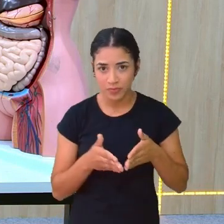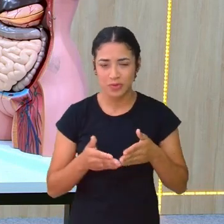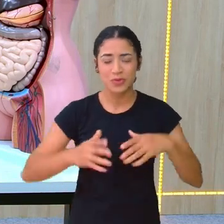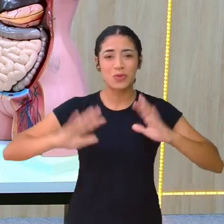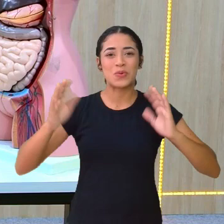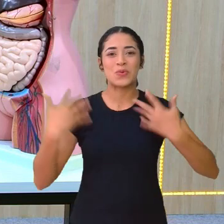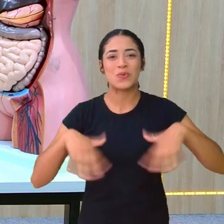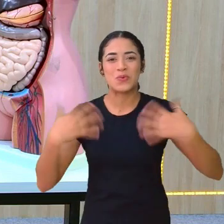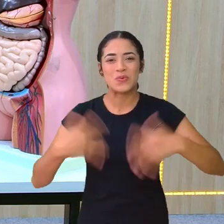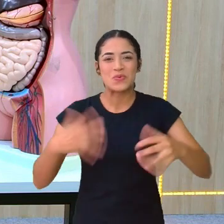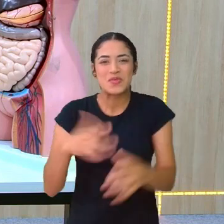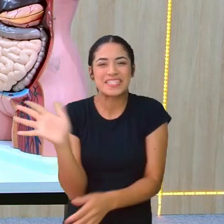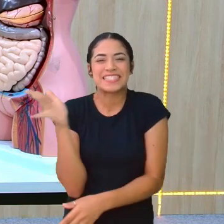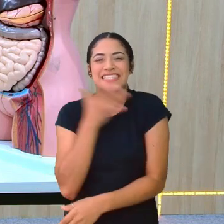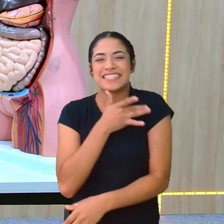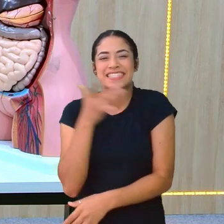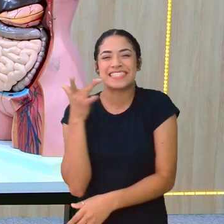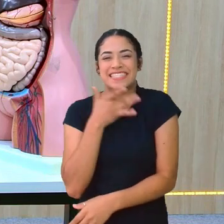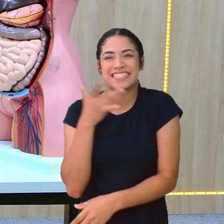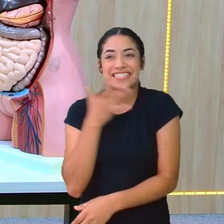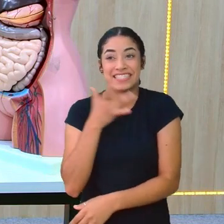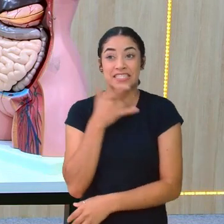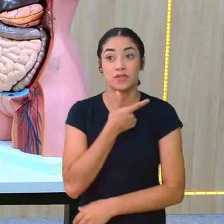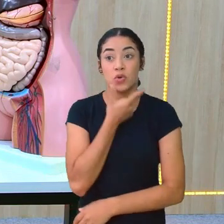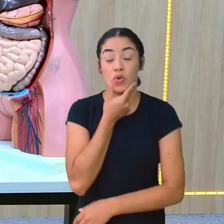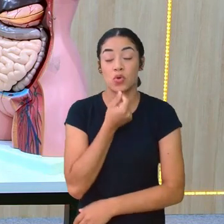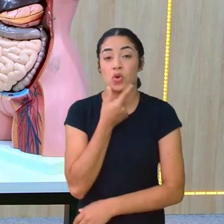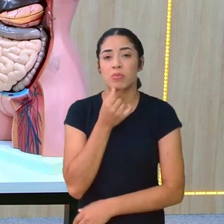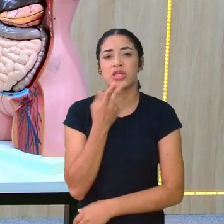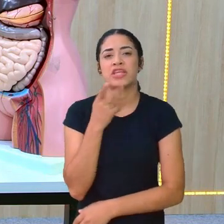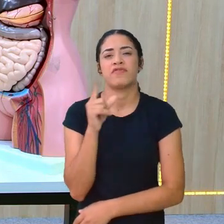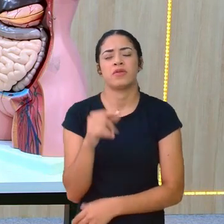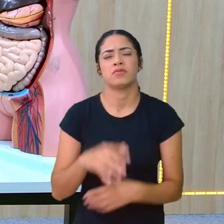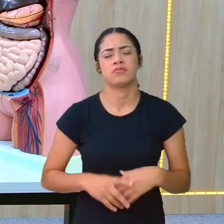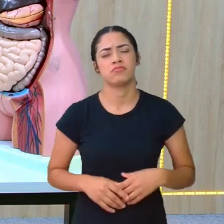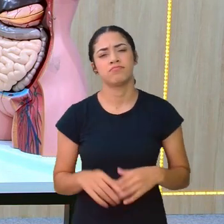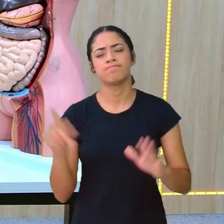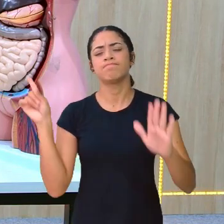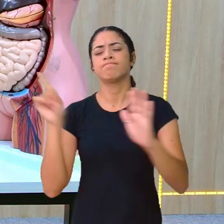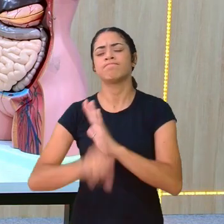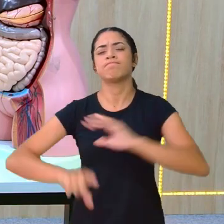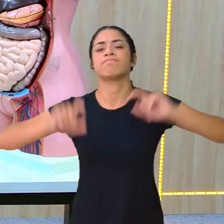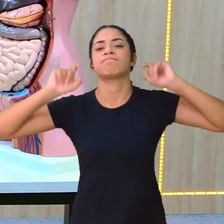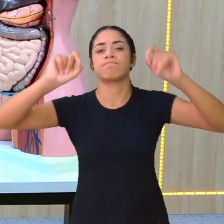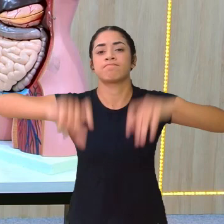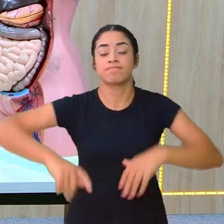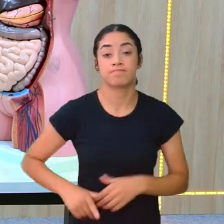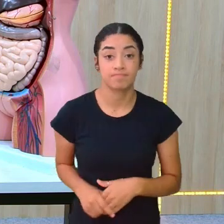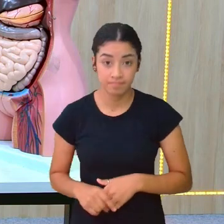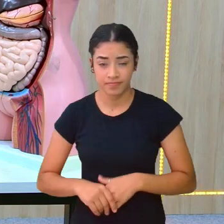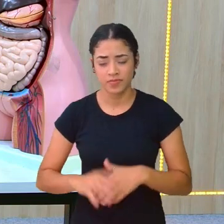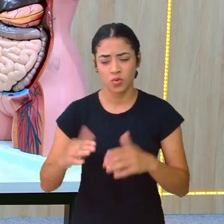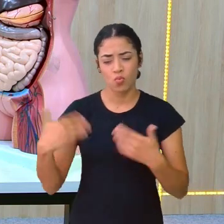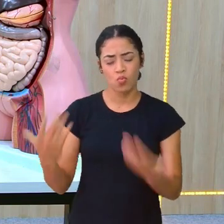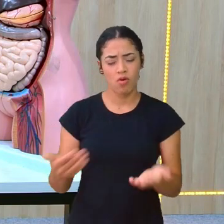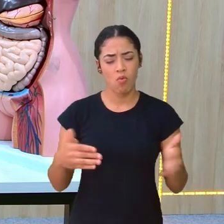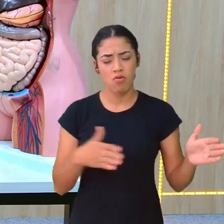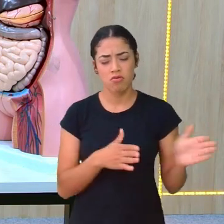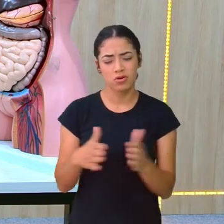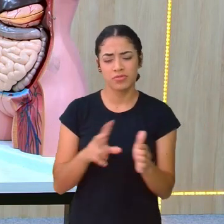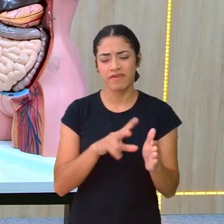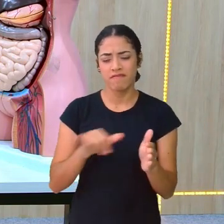oba, delícia! Mas tem um menino aí bastante curioso. Olha o que ele pergunta para mim. Qual o caminho que ele